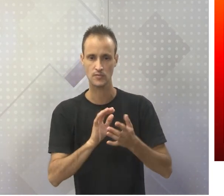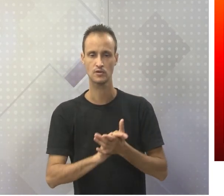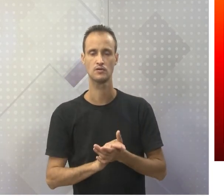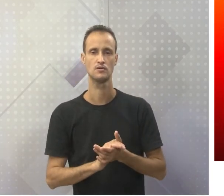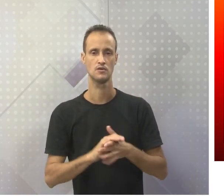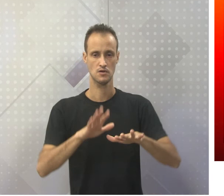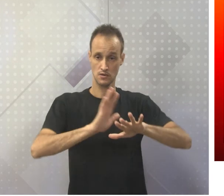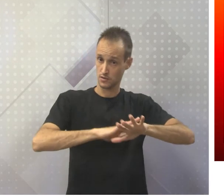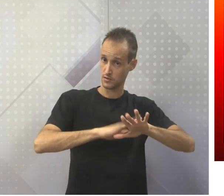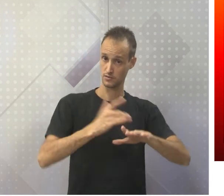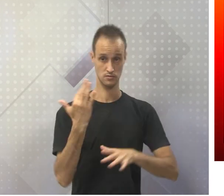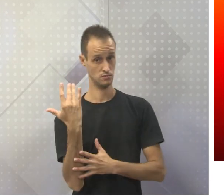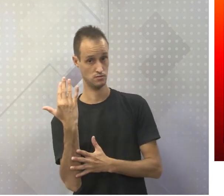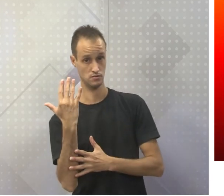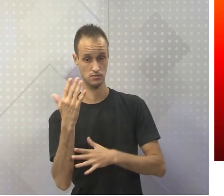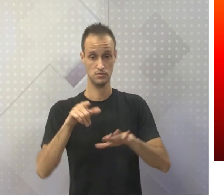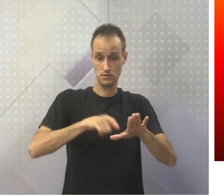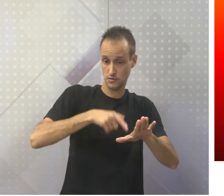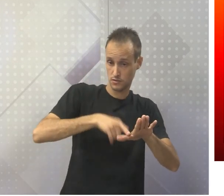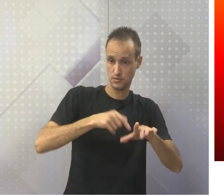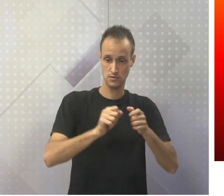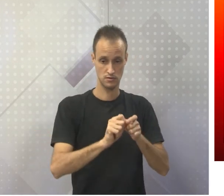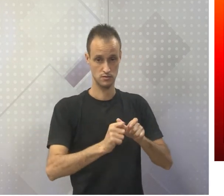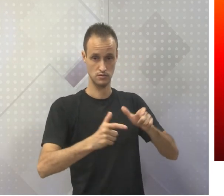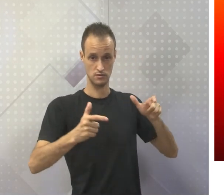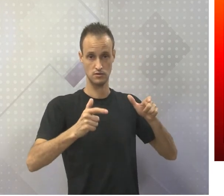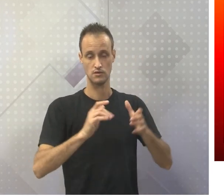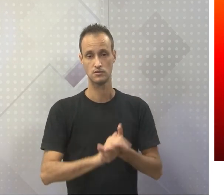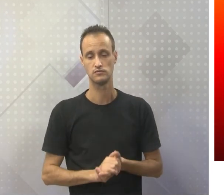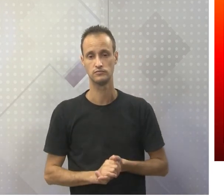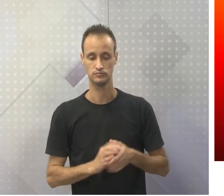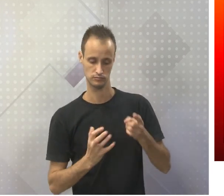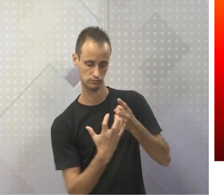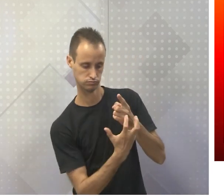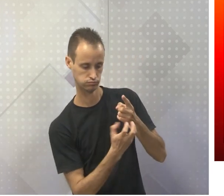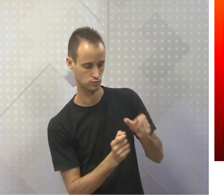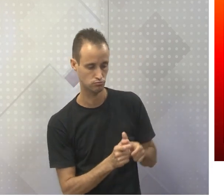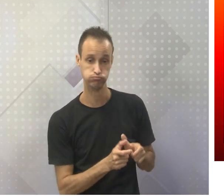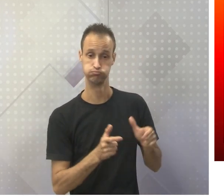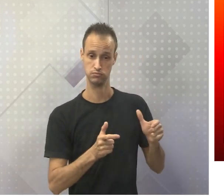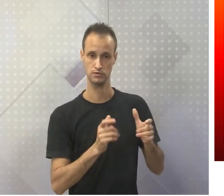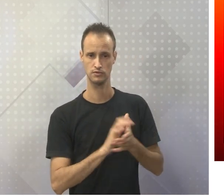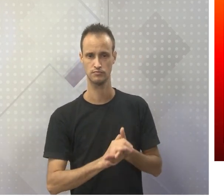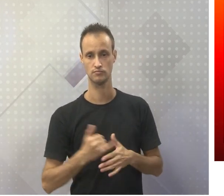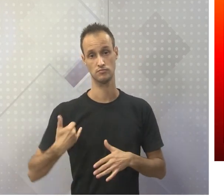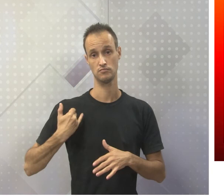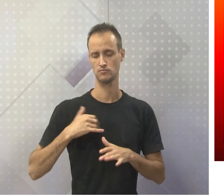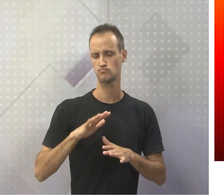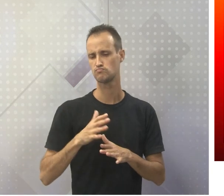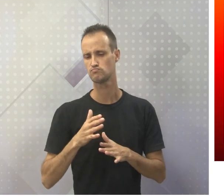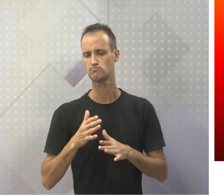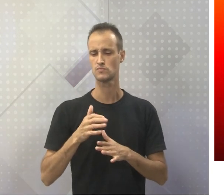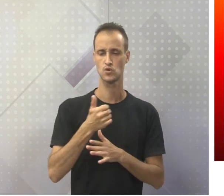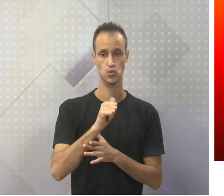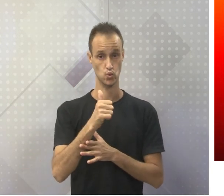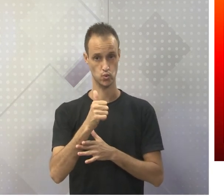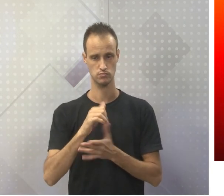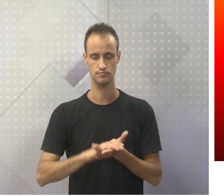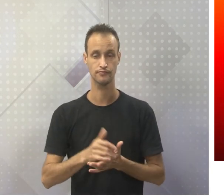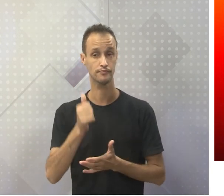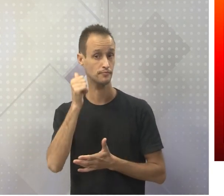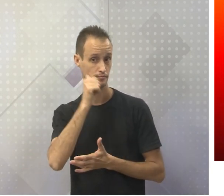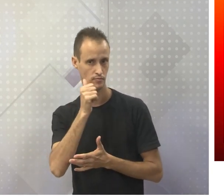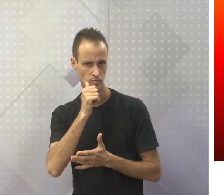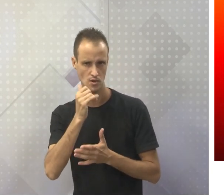rápida e aumento dos testículos. O testículo do menino começa a crescer. Por volta de quanto? 11 anos. Já a menina mais cedo.